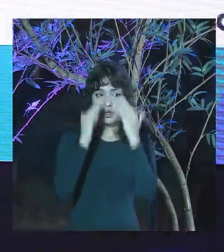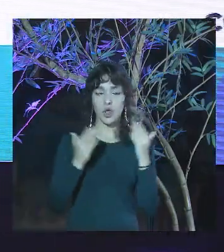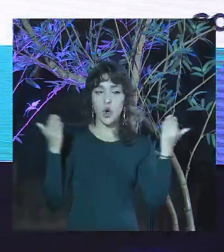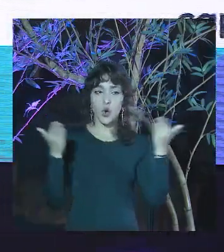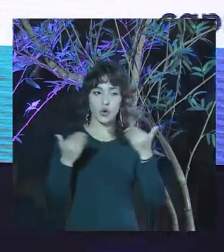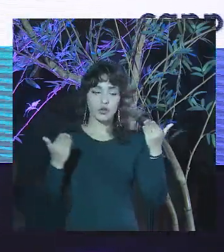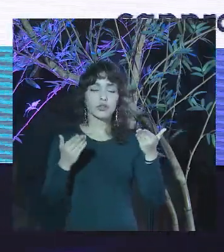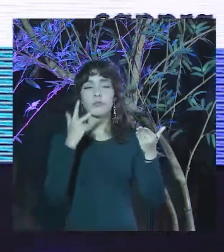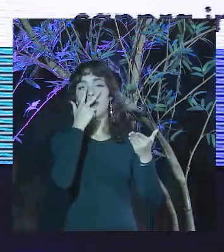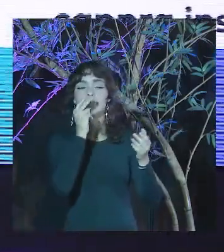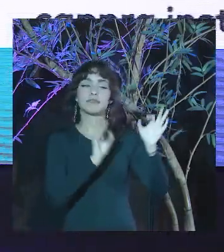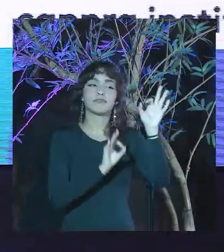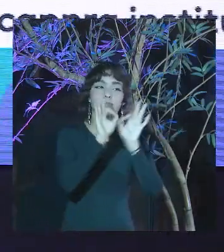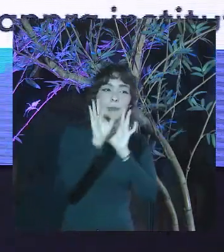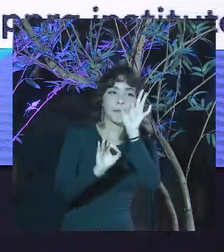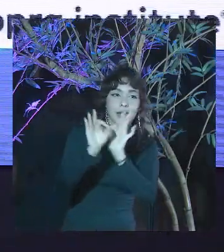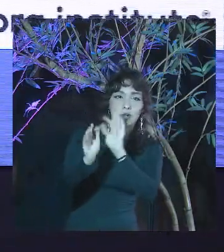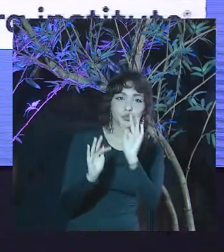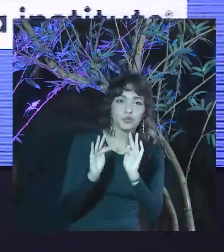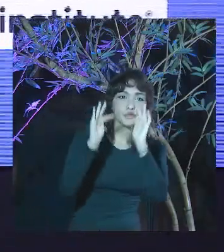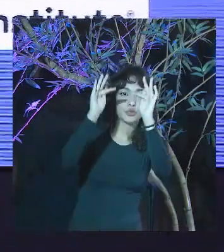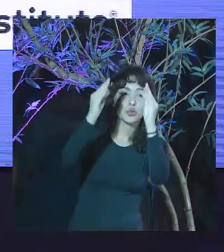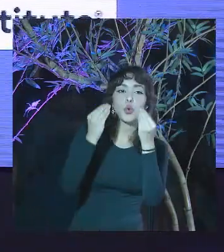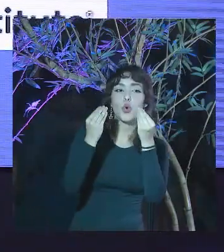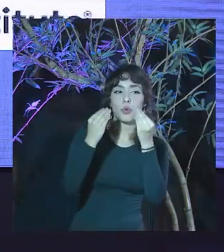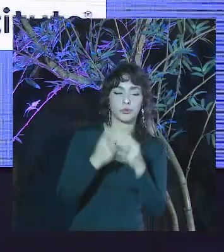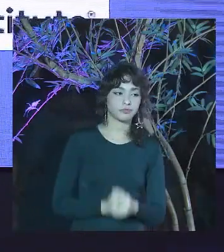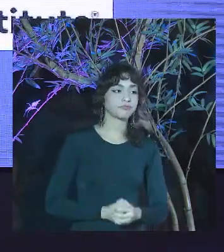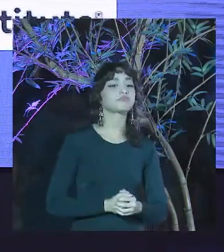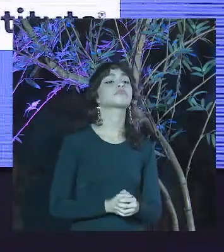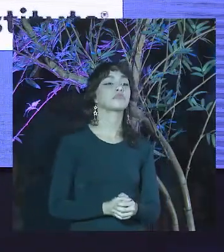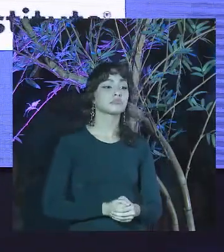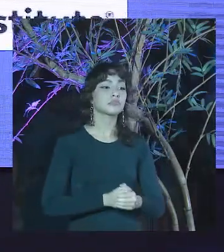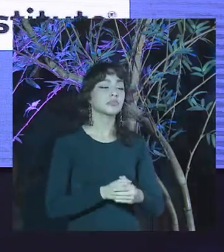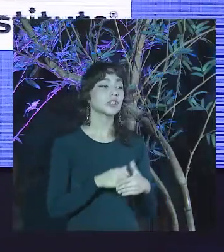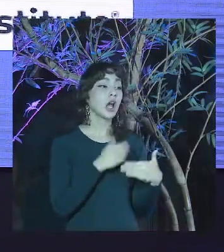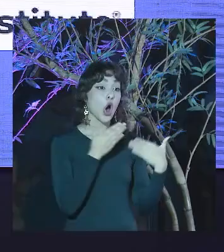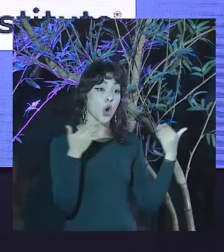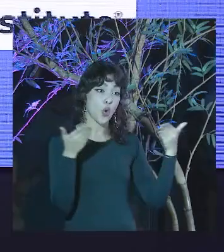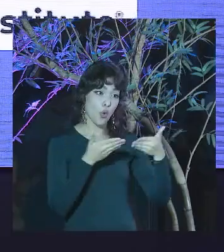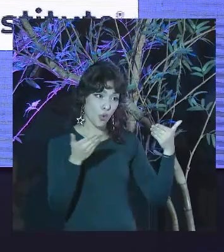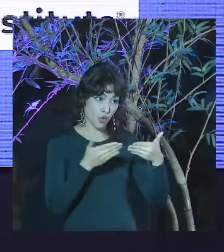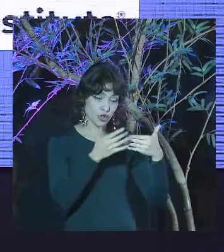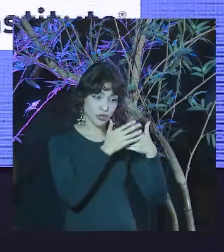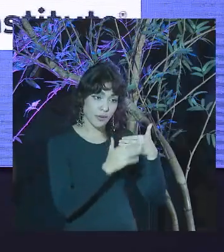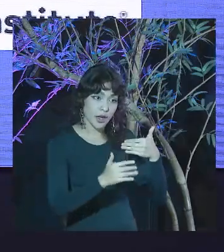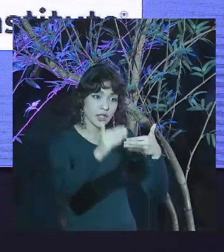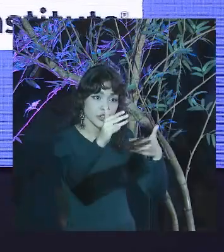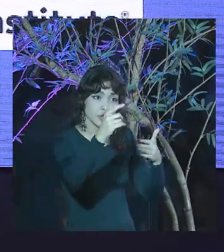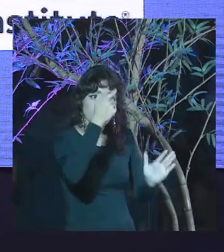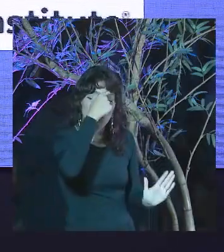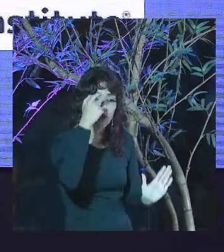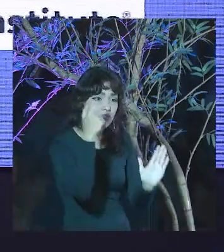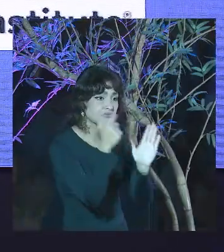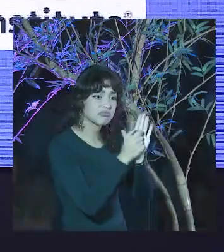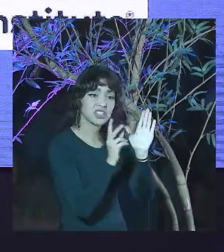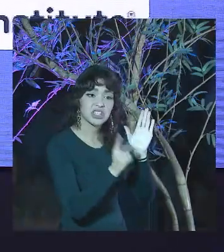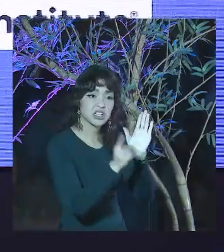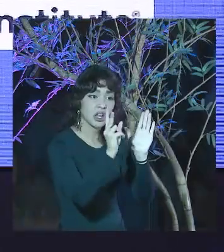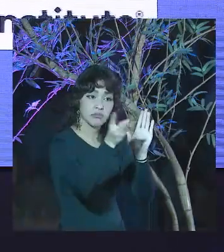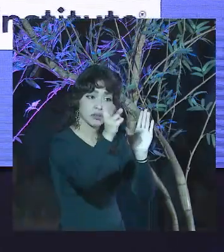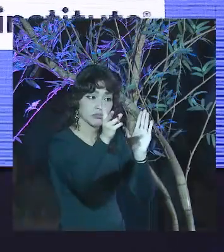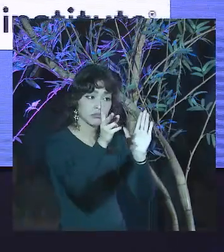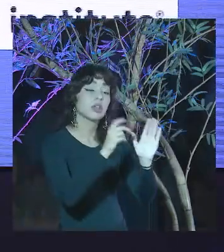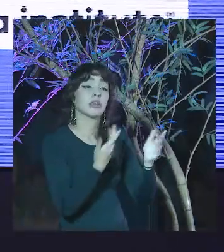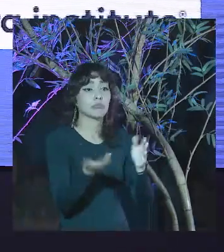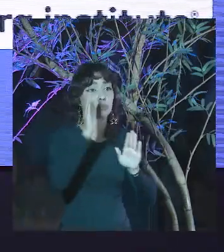futuro. A partir de agora, tudo que a gente vai fazer, com tudo que a gente vai lidar, vai ter IA. E alguém está configurando